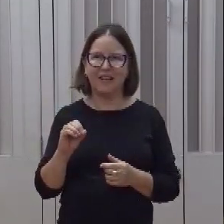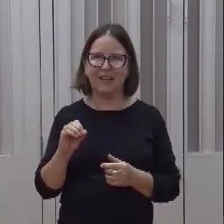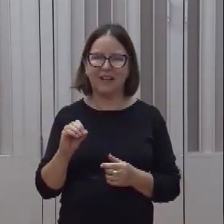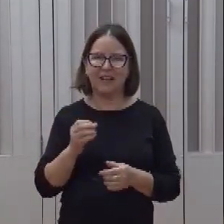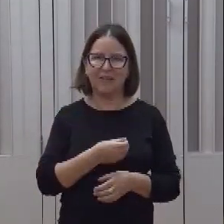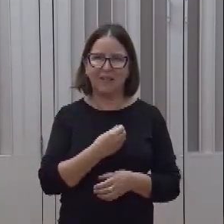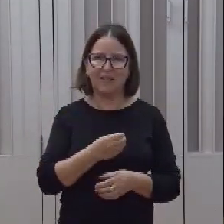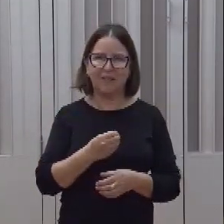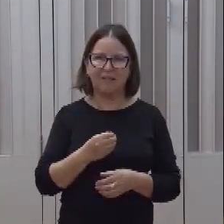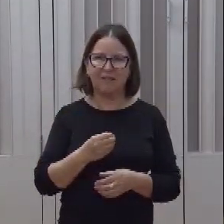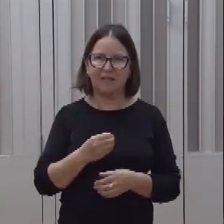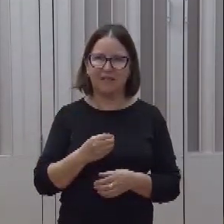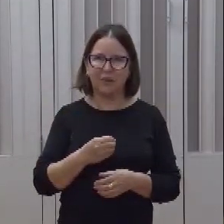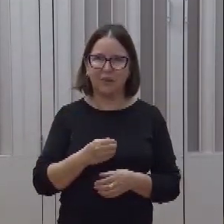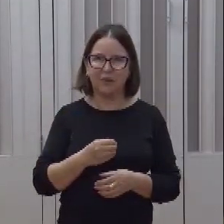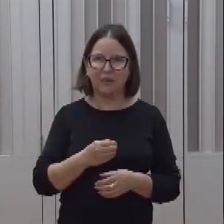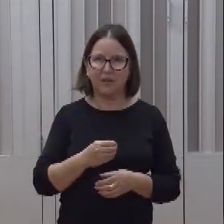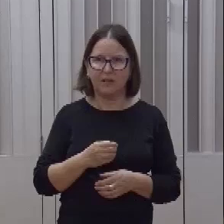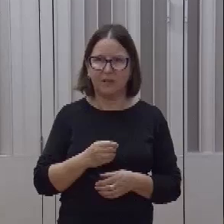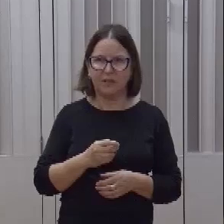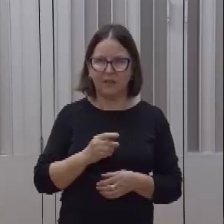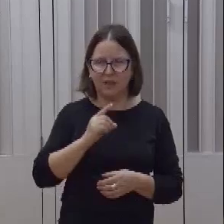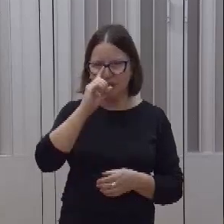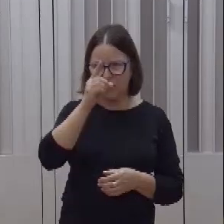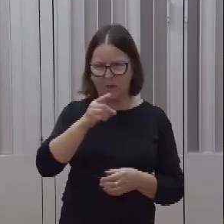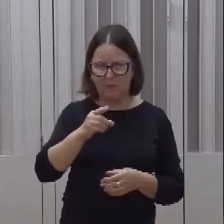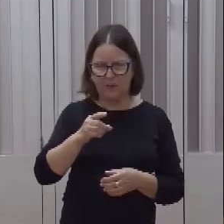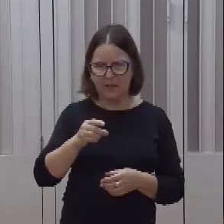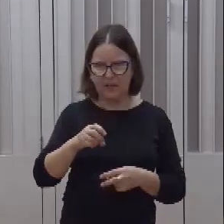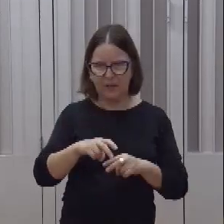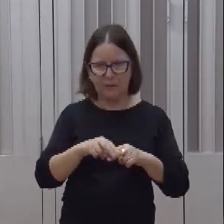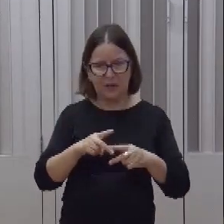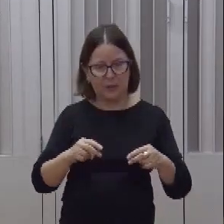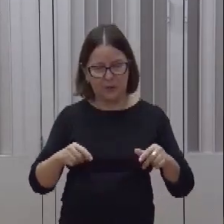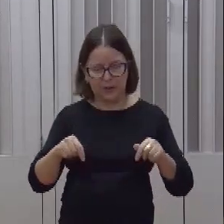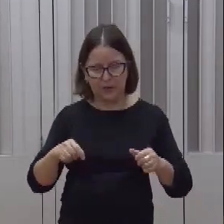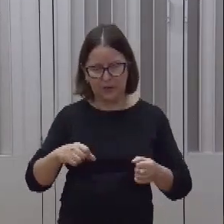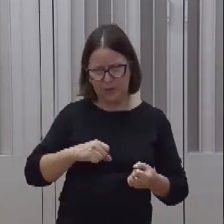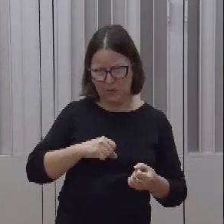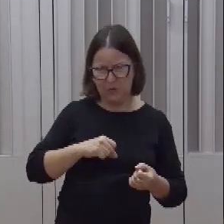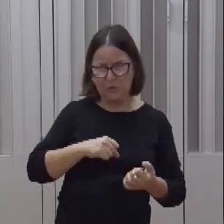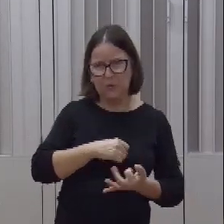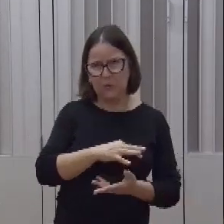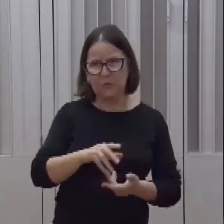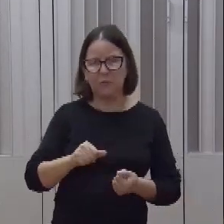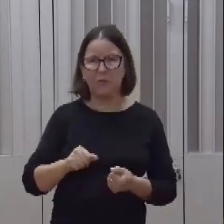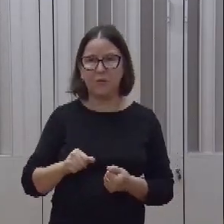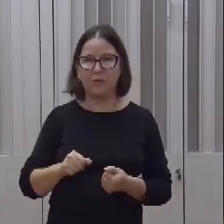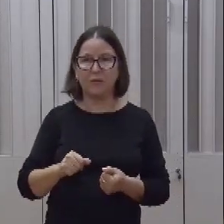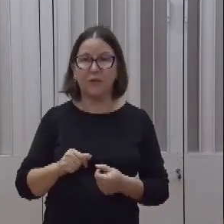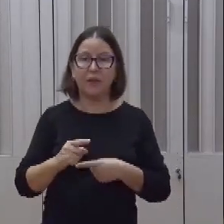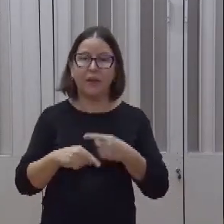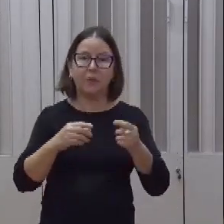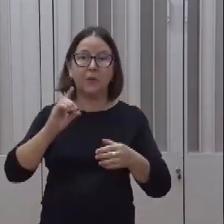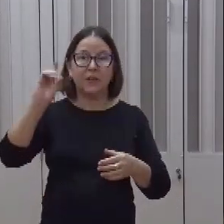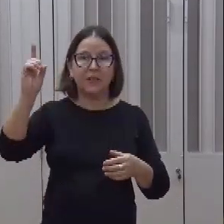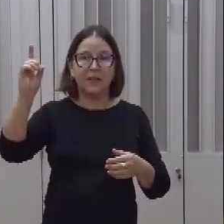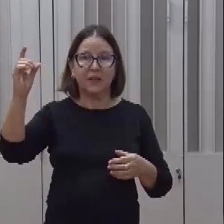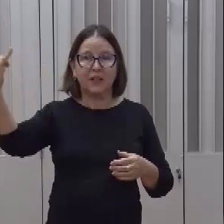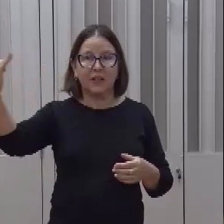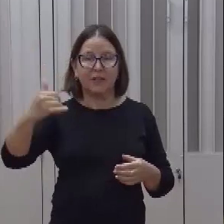dominado pelo secularismo de Sodoma. E depois Deus enviou os anjos para